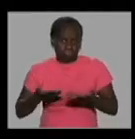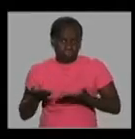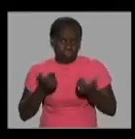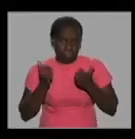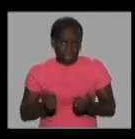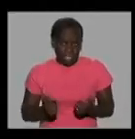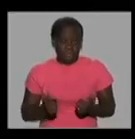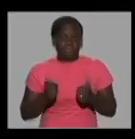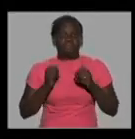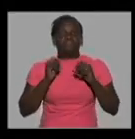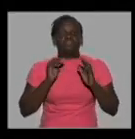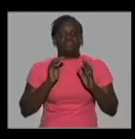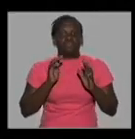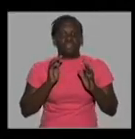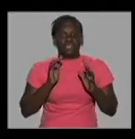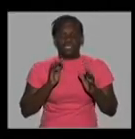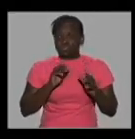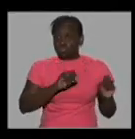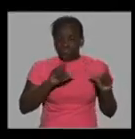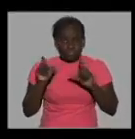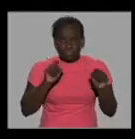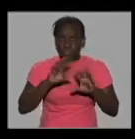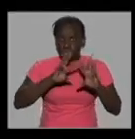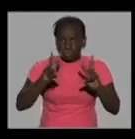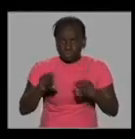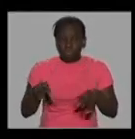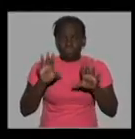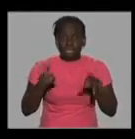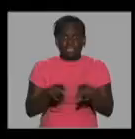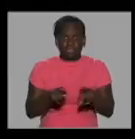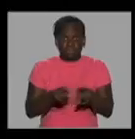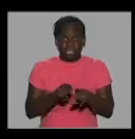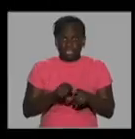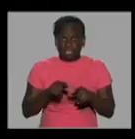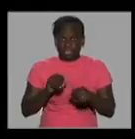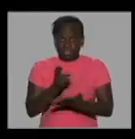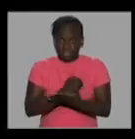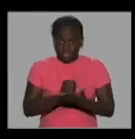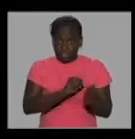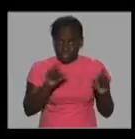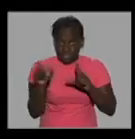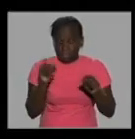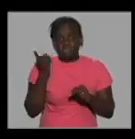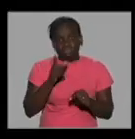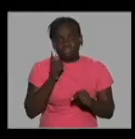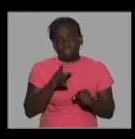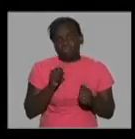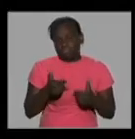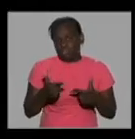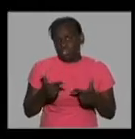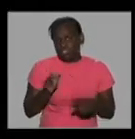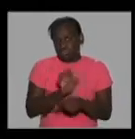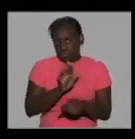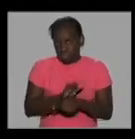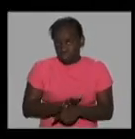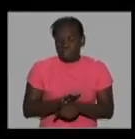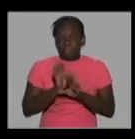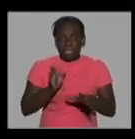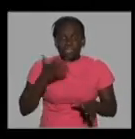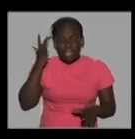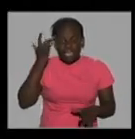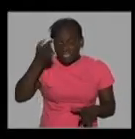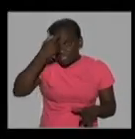assim. Então, em todas as áreas do audiovisual, mas a animação também foi muito prestigiada nesse ponto. Então, acho que